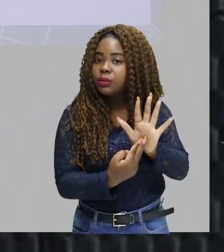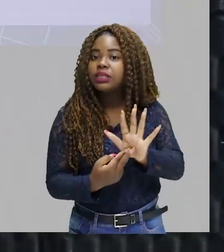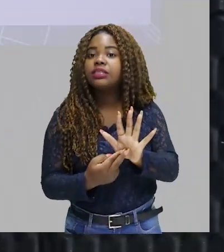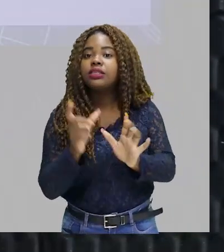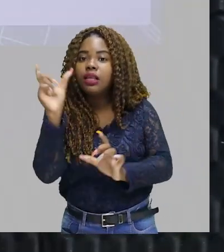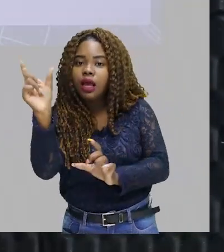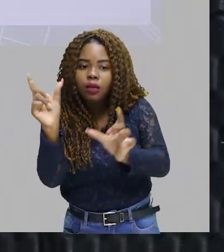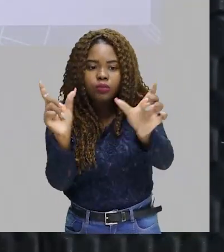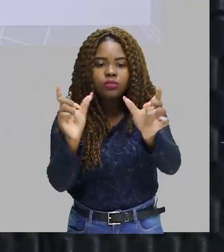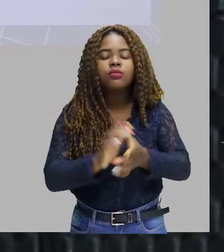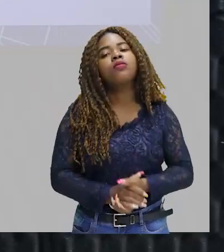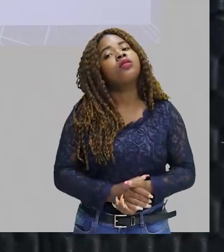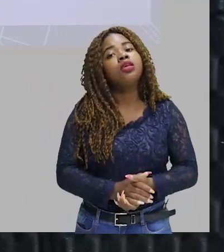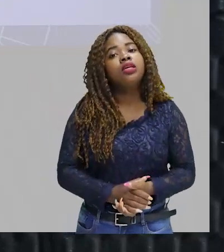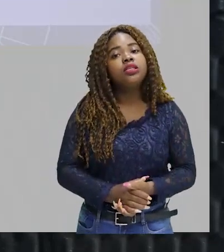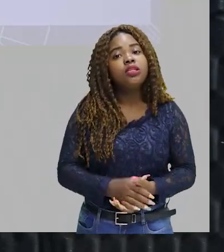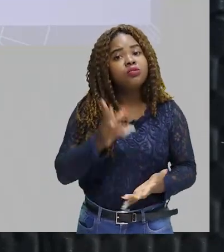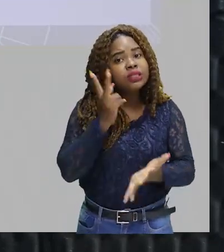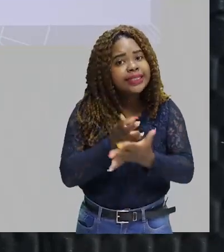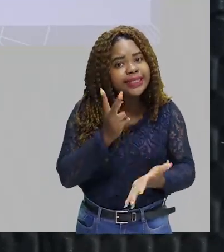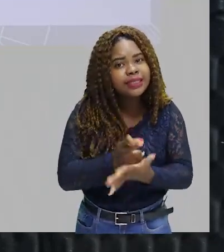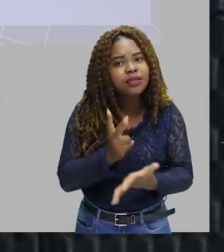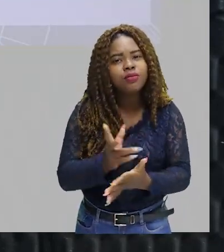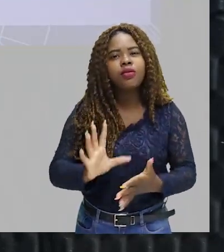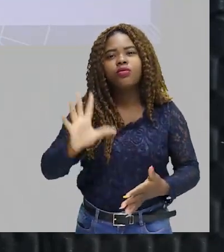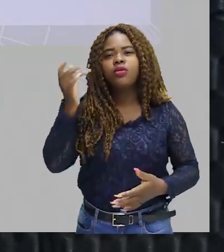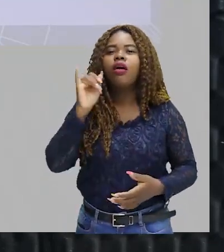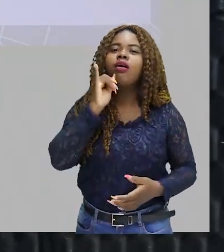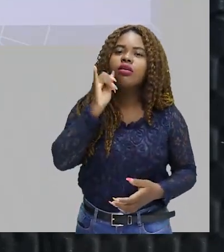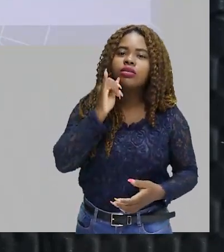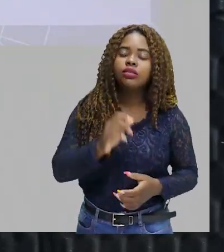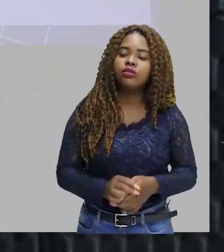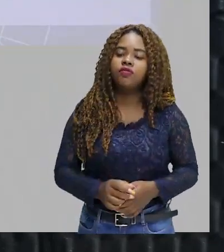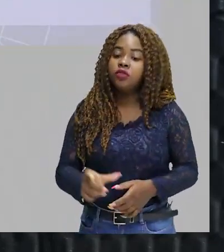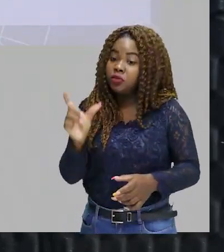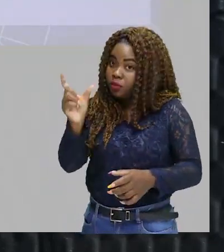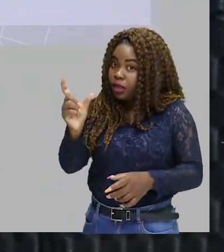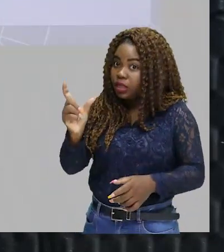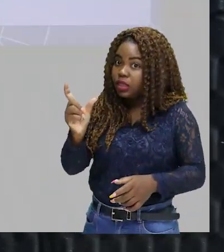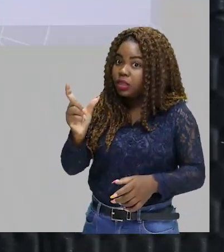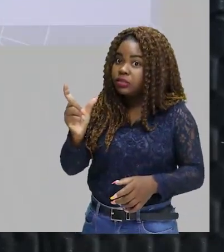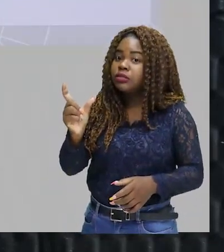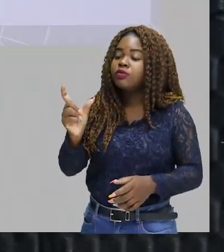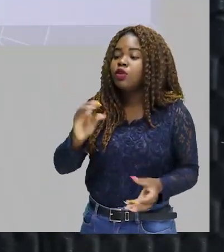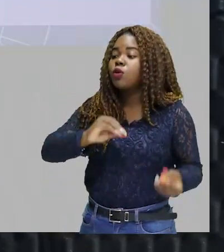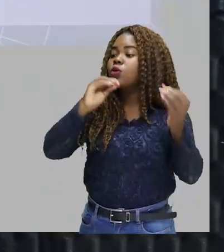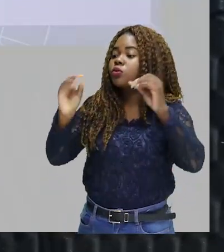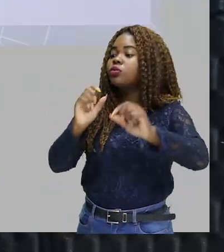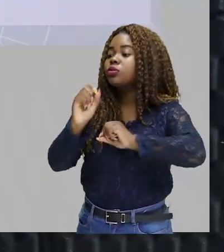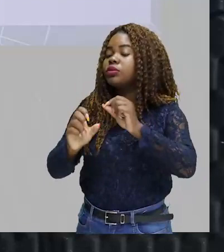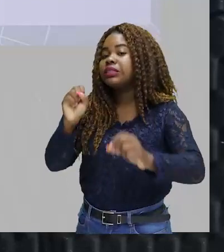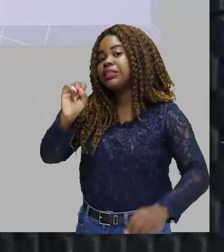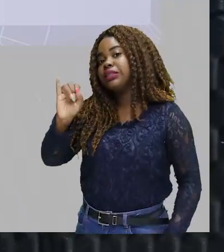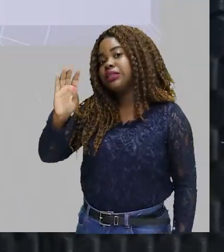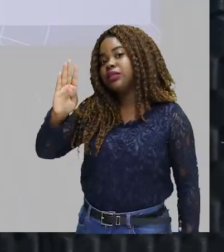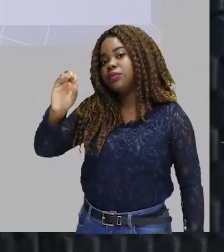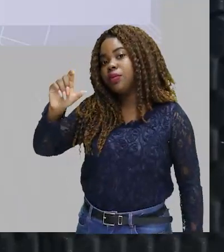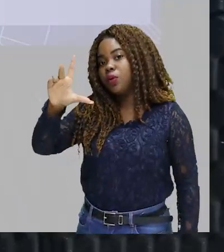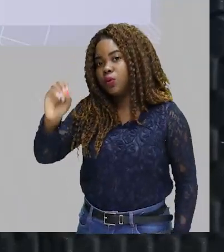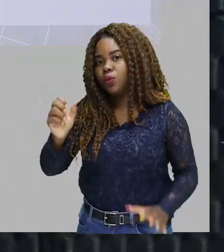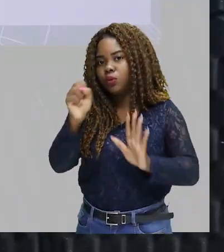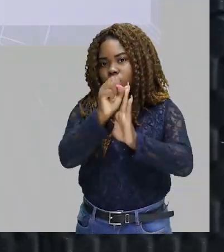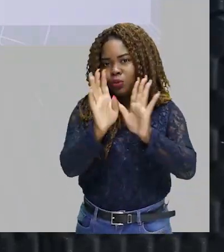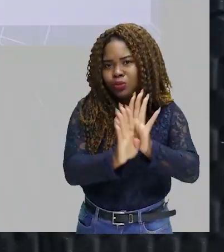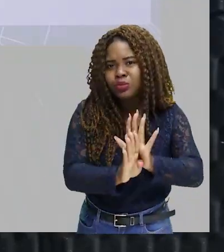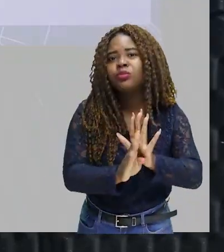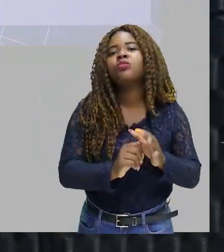que nós fazemos com muita constância, né? Por exemplo, em vez de palavras, a gente coloca símbolos, né? Utilizamos a letra maiúscula